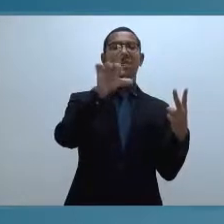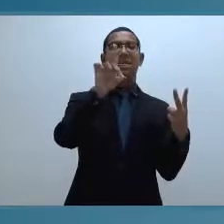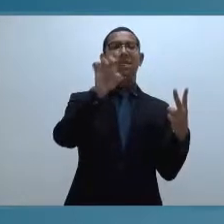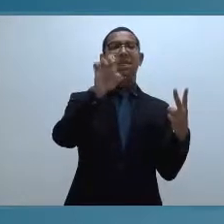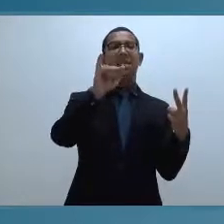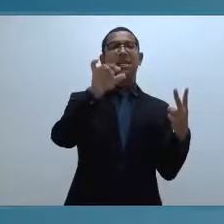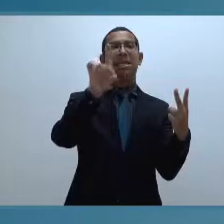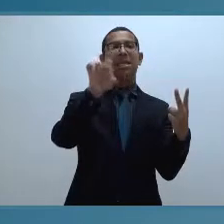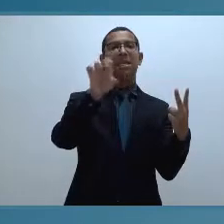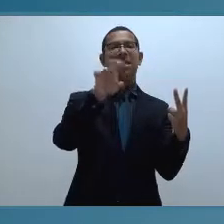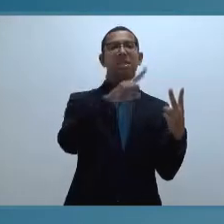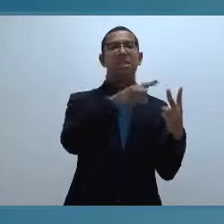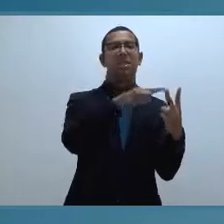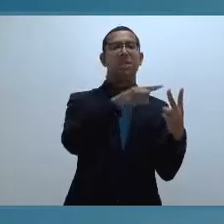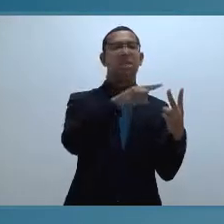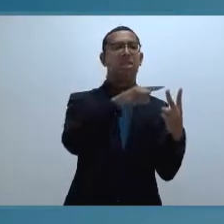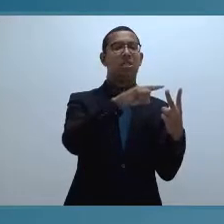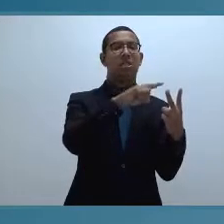o